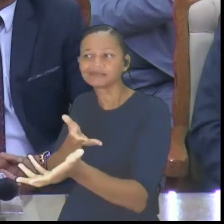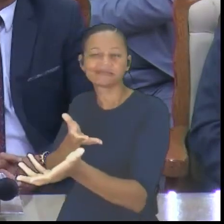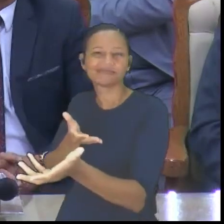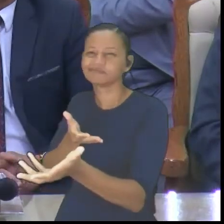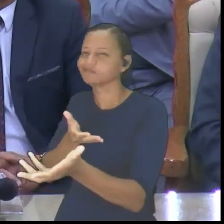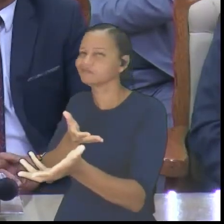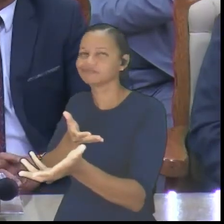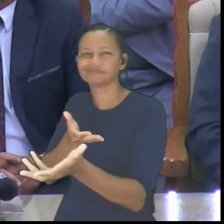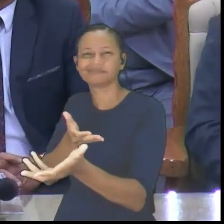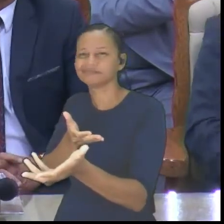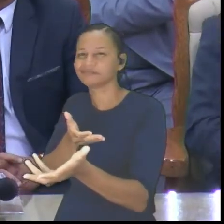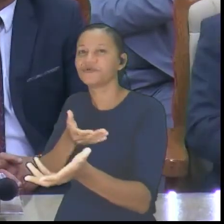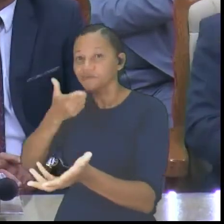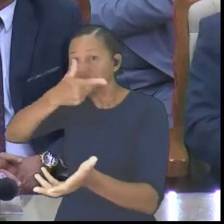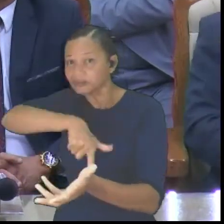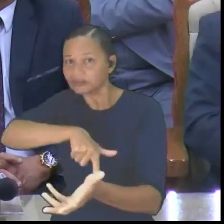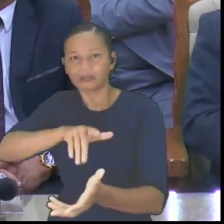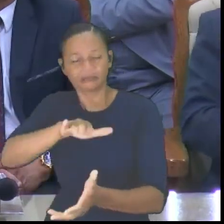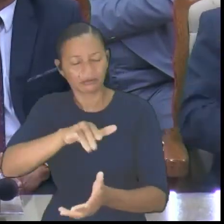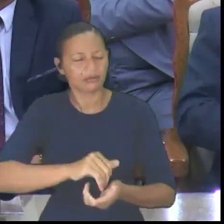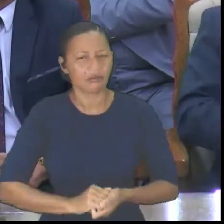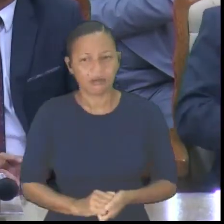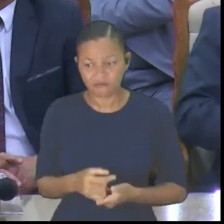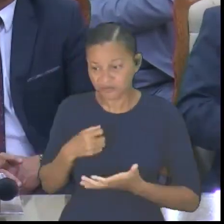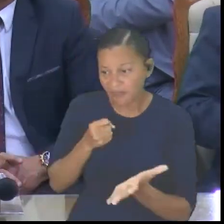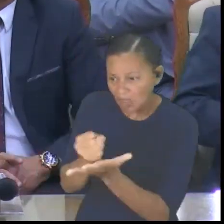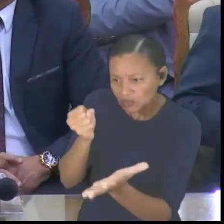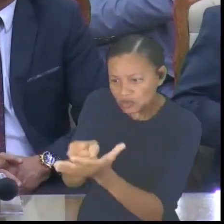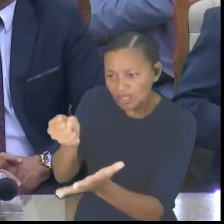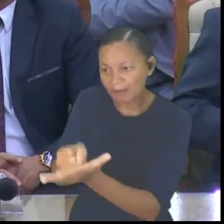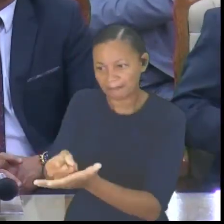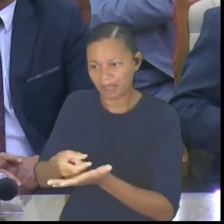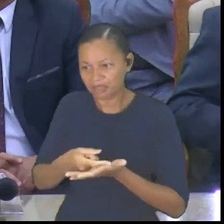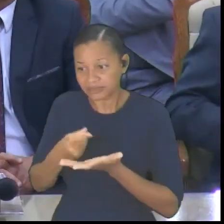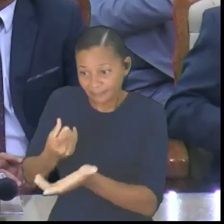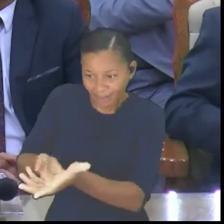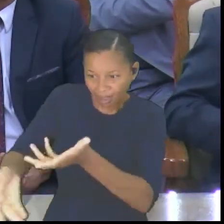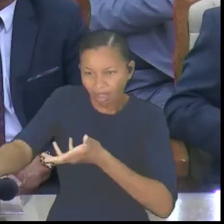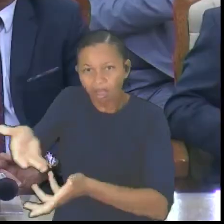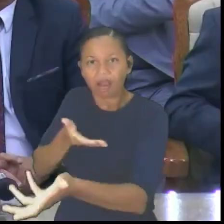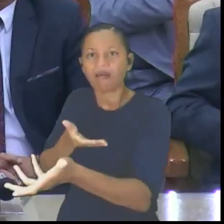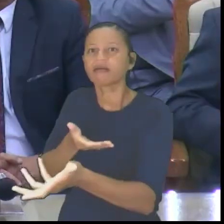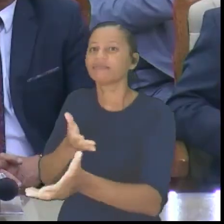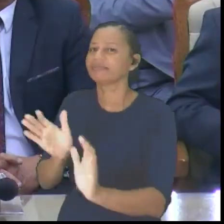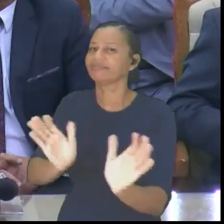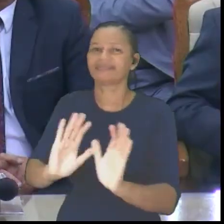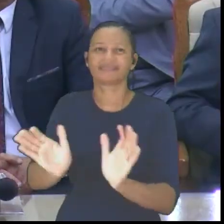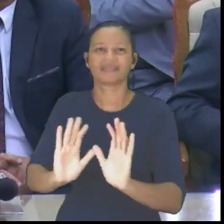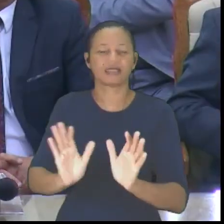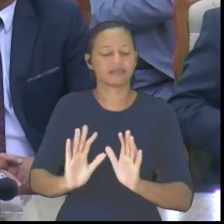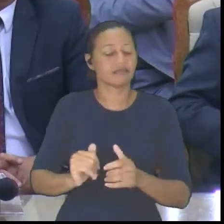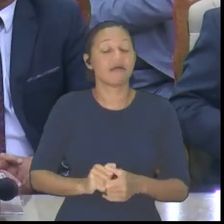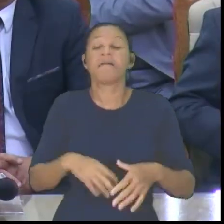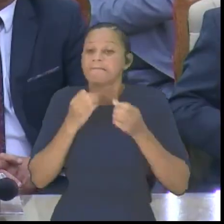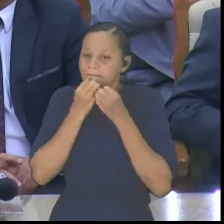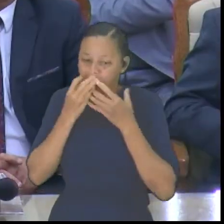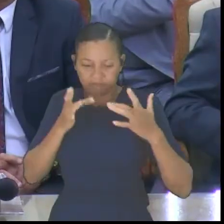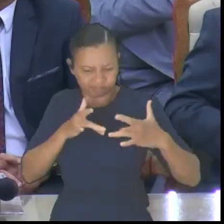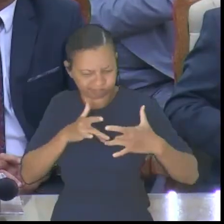Vou repetir. Não faça nada por alguém esperando algo em troca. De muita boa